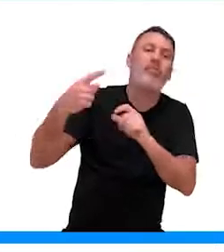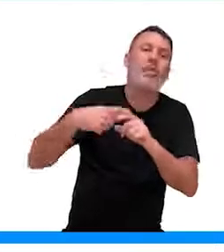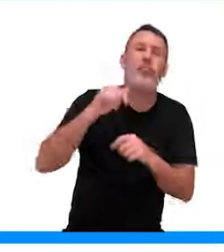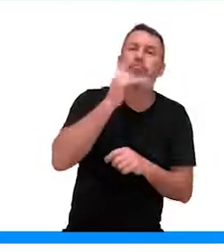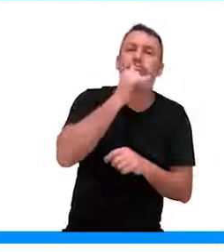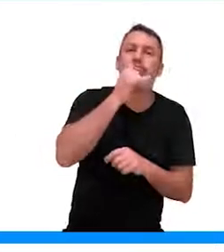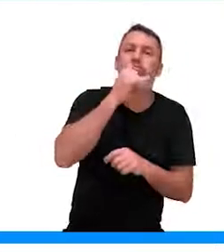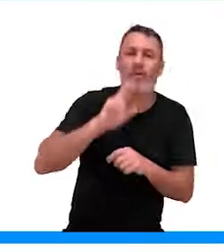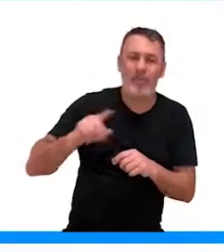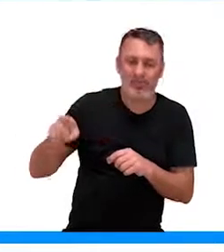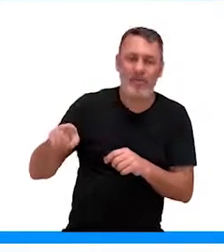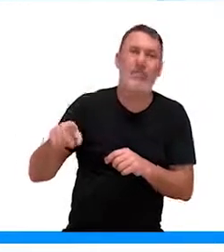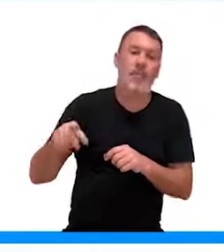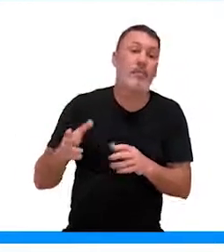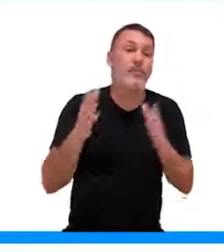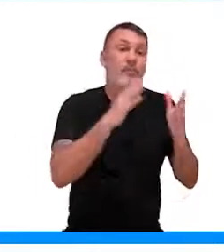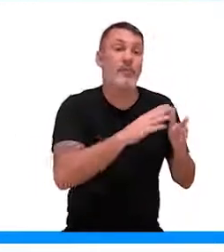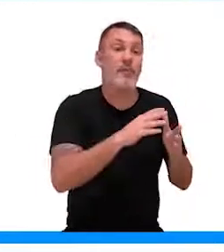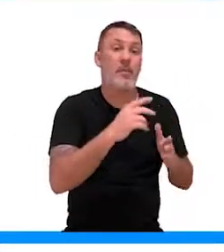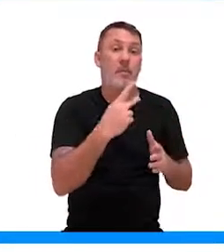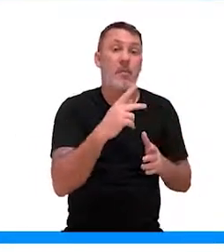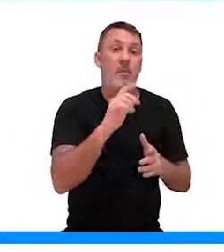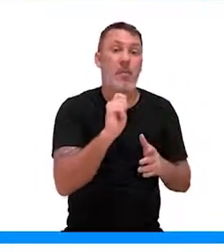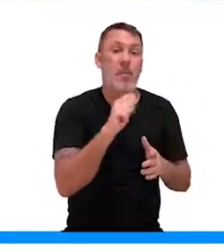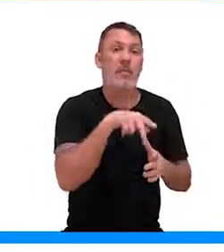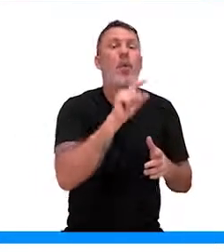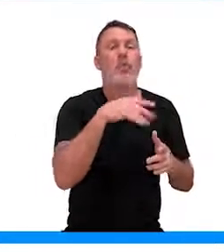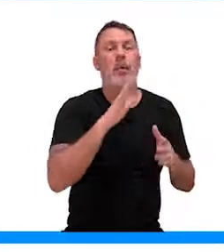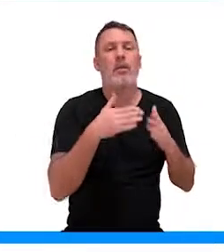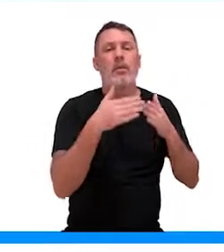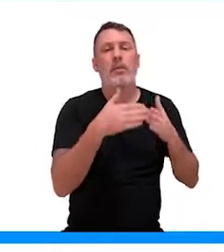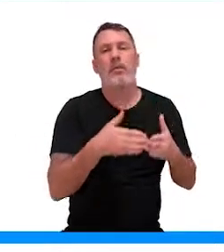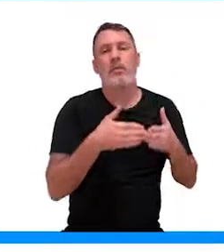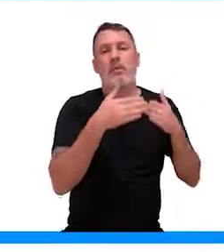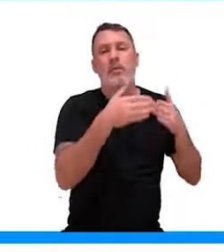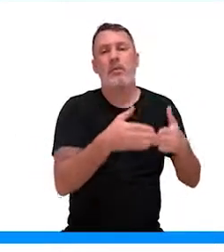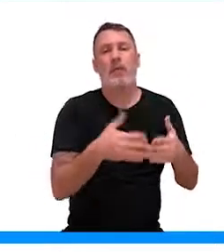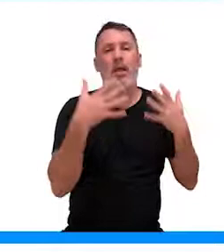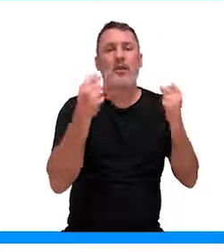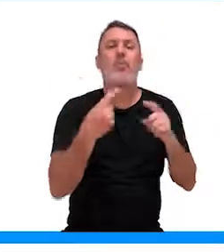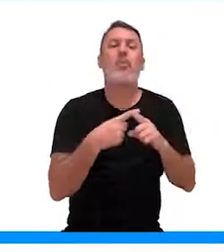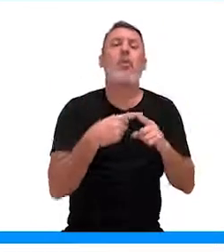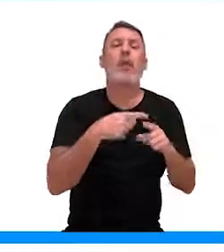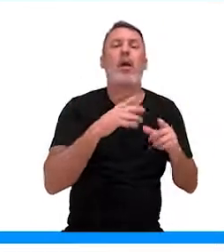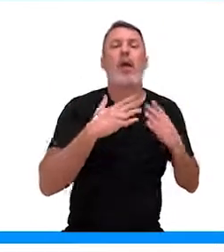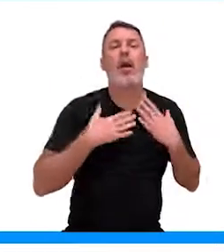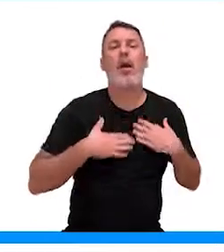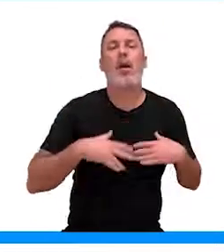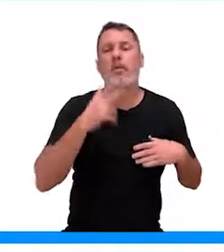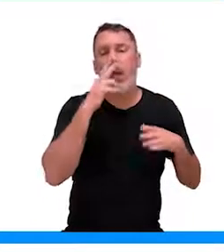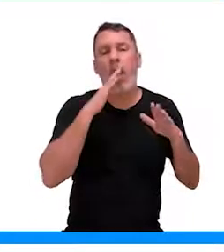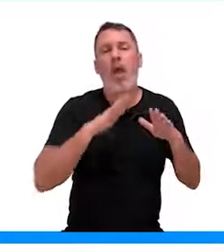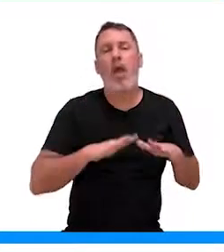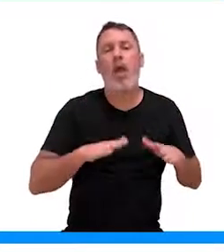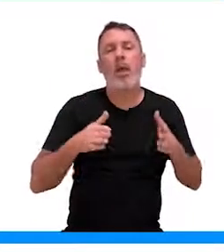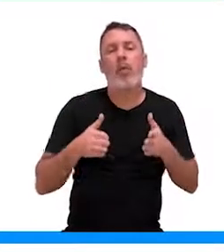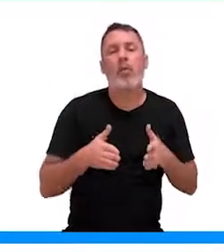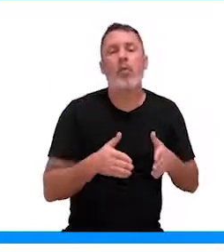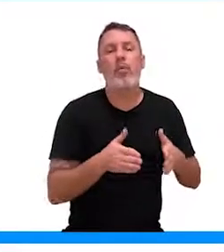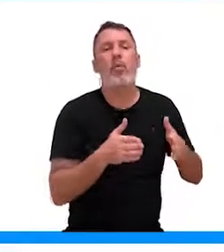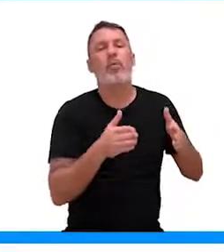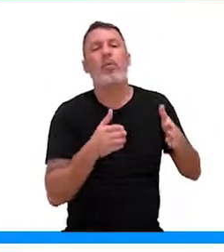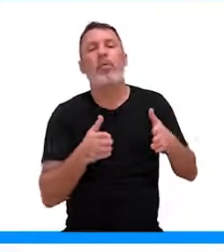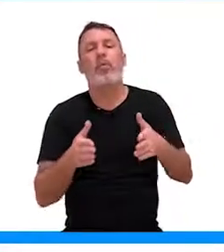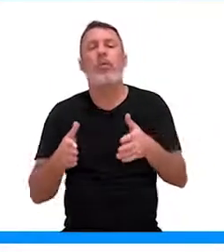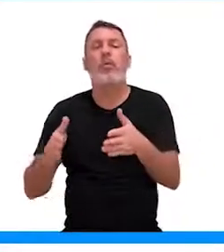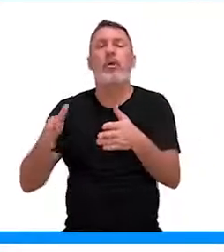Gente, os meandros, eles são formados em cursos mais calmos. A dinâmica desse ambiente hídrico, ela é mais calma.